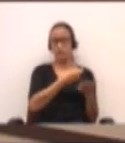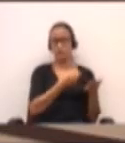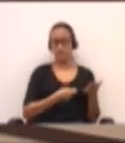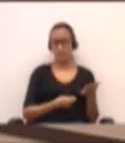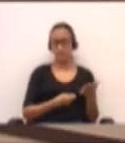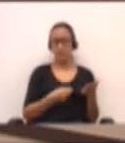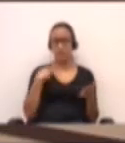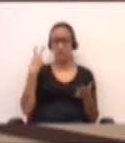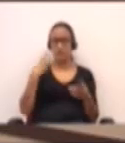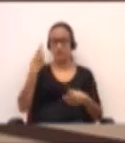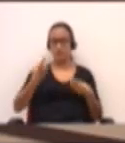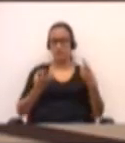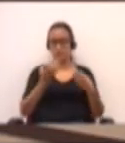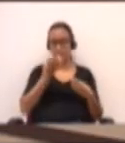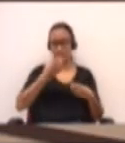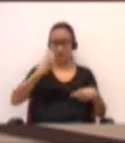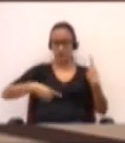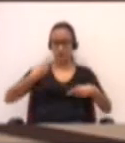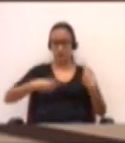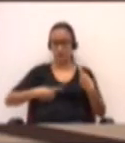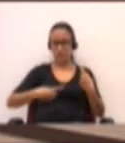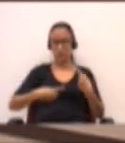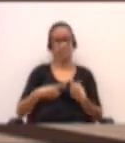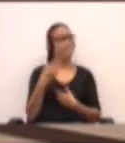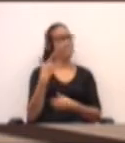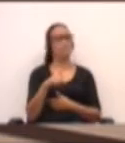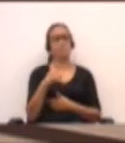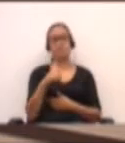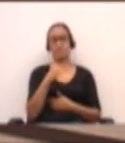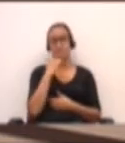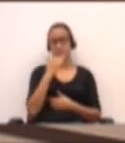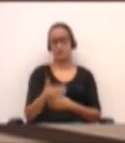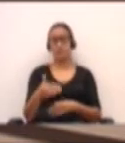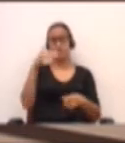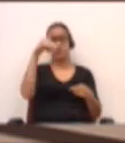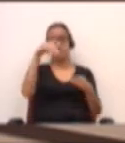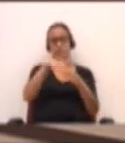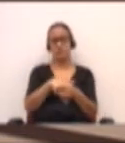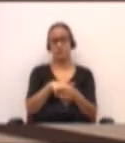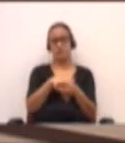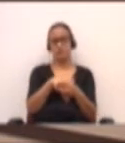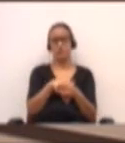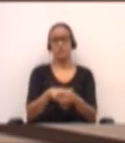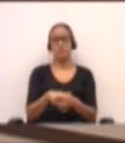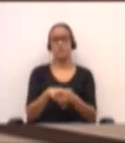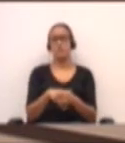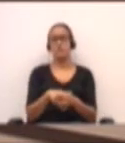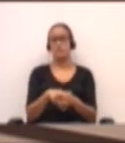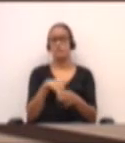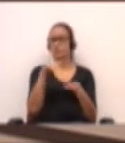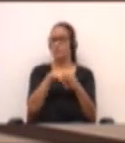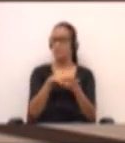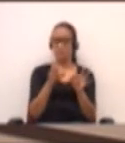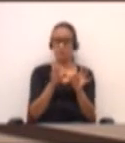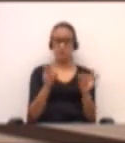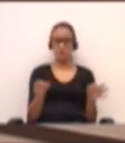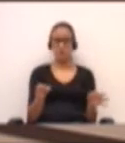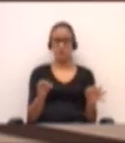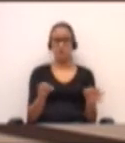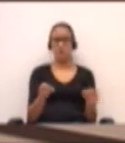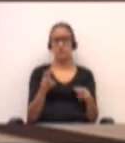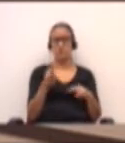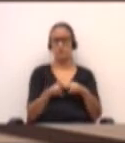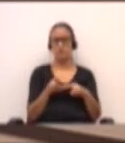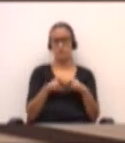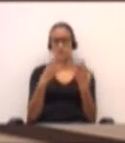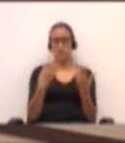deseja discutir? Não havendo, vai à votação. E a votação é simbólica.